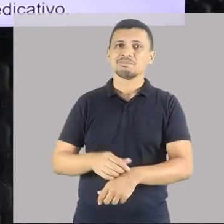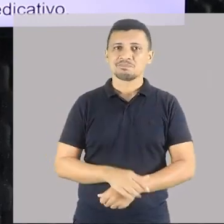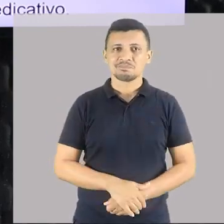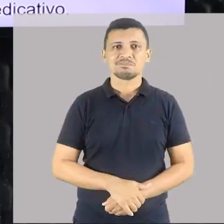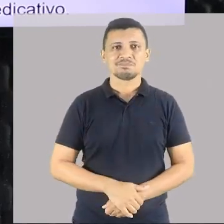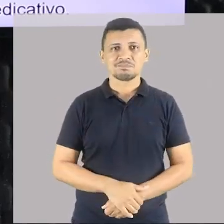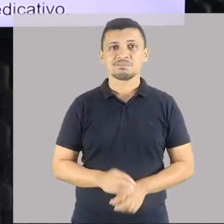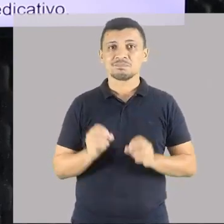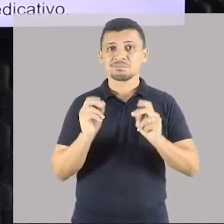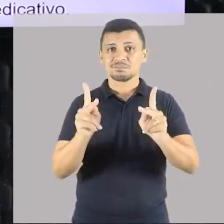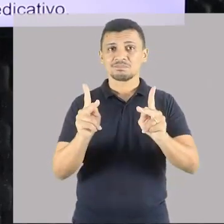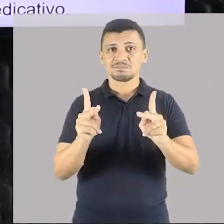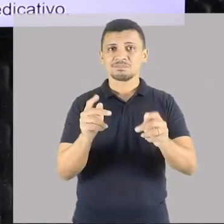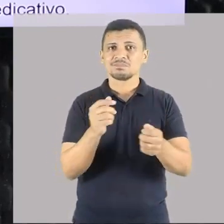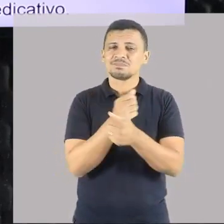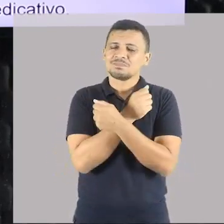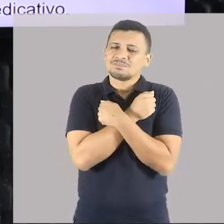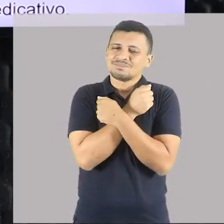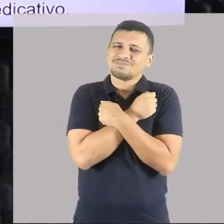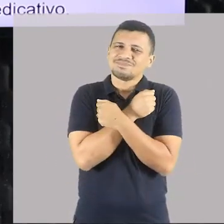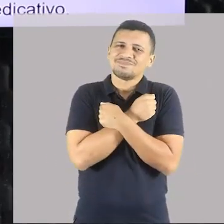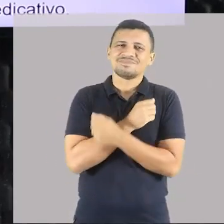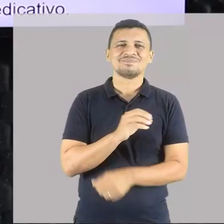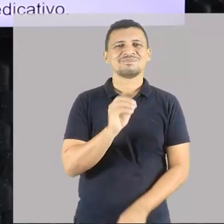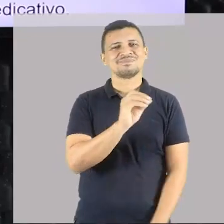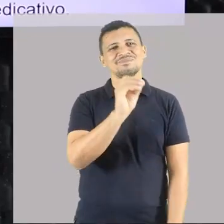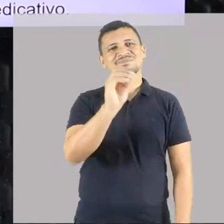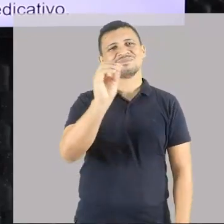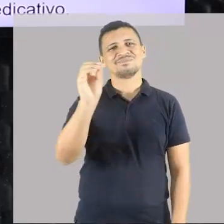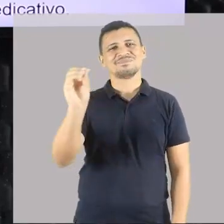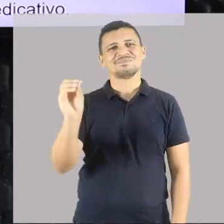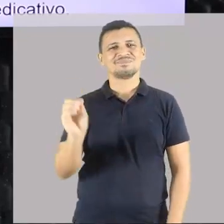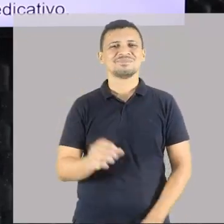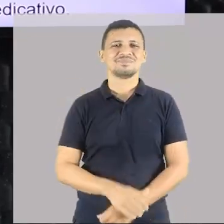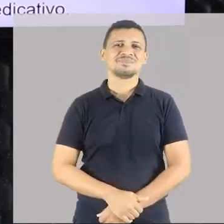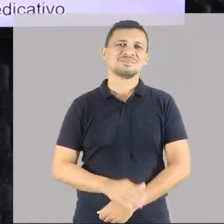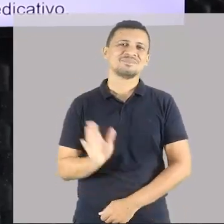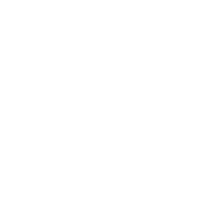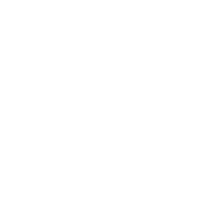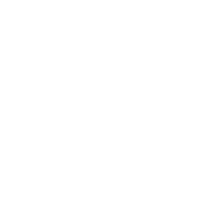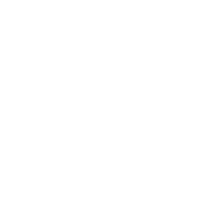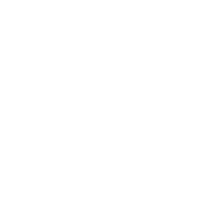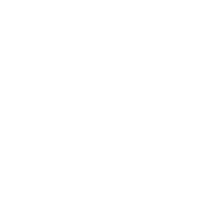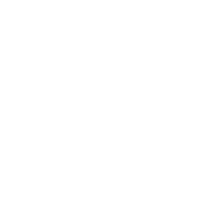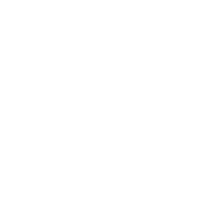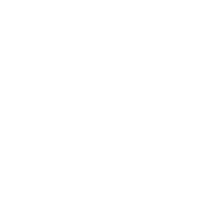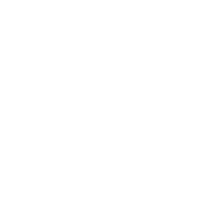ok? Um grande abraço, um beijo no seu coração e até nosso próximo vídeo.